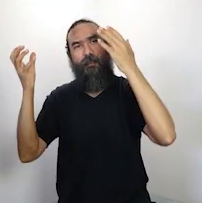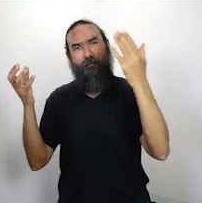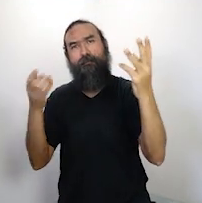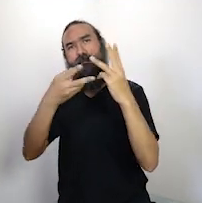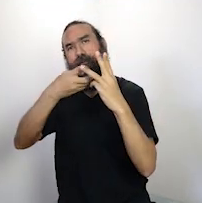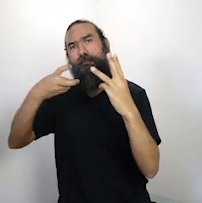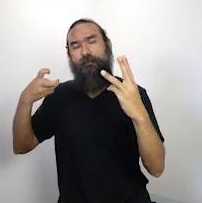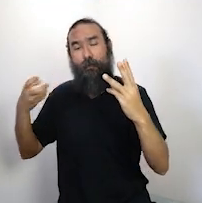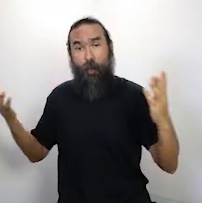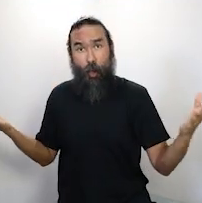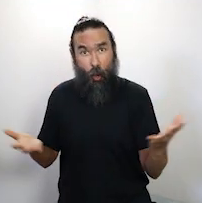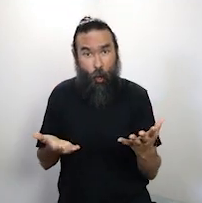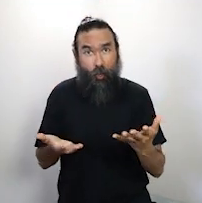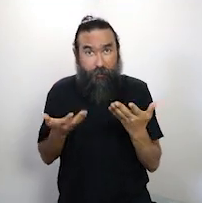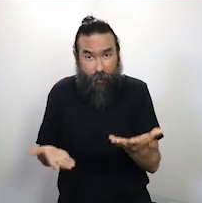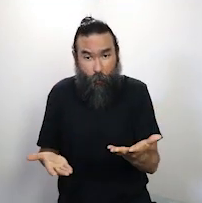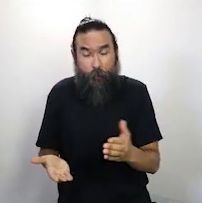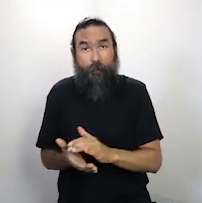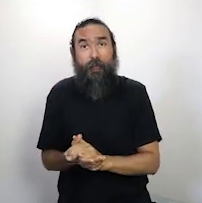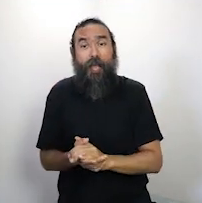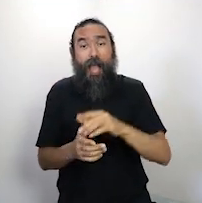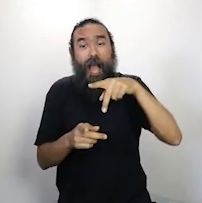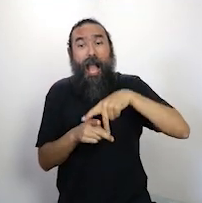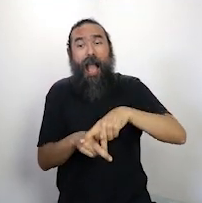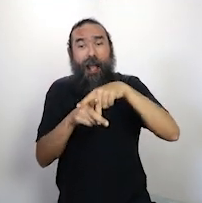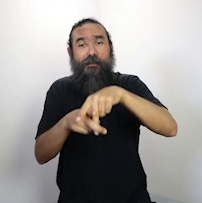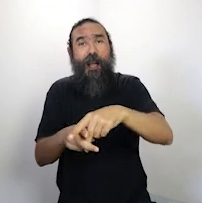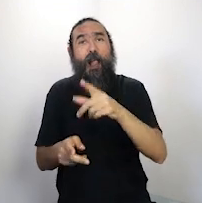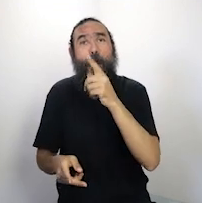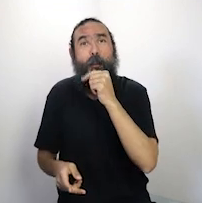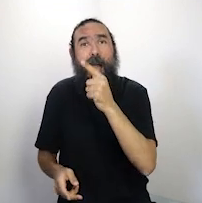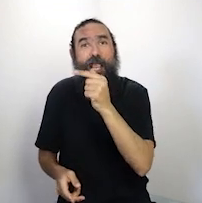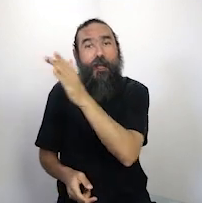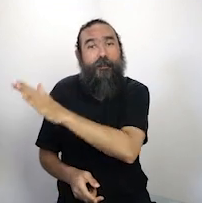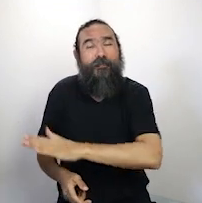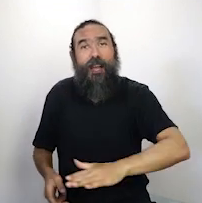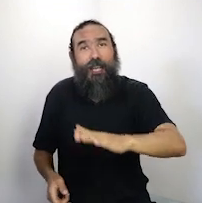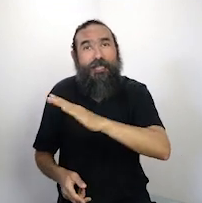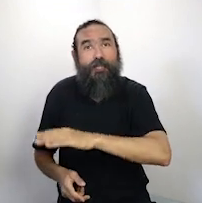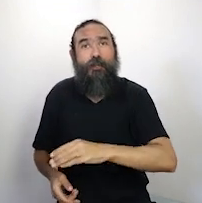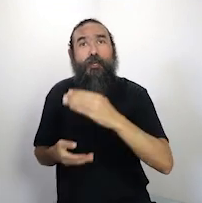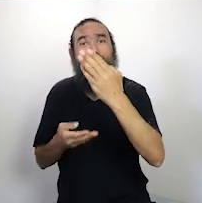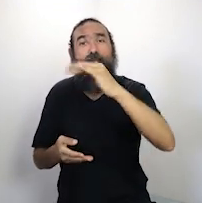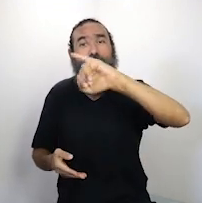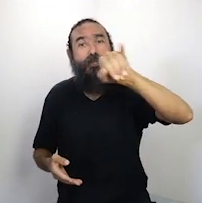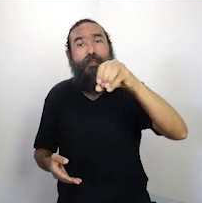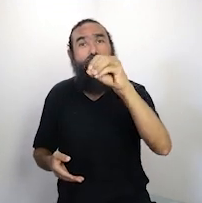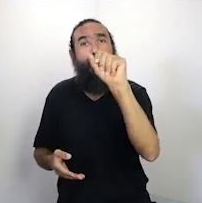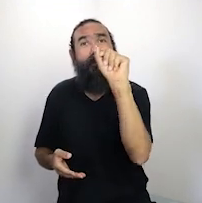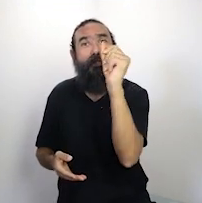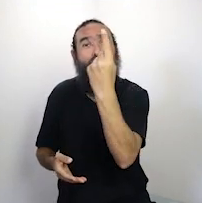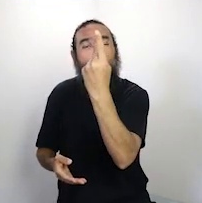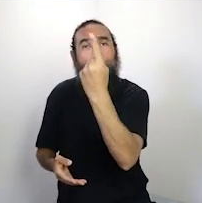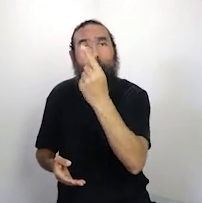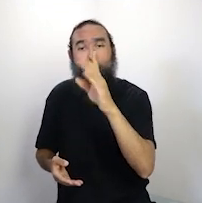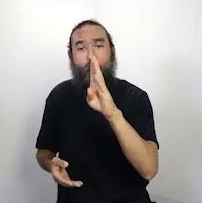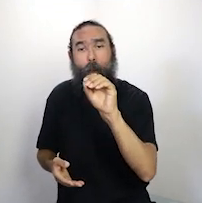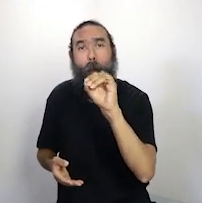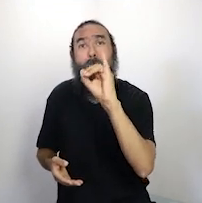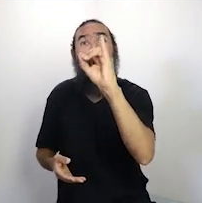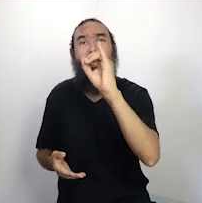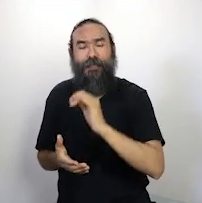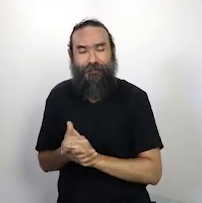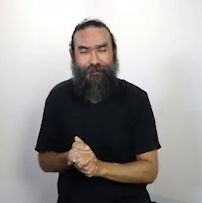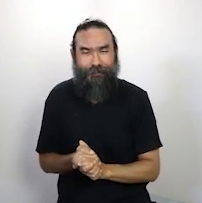Hoje, agora, a gente vai chamar o cavalo marinho infantil, Sementes do Mestre João de Boi, que é com a